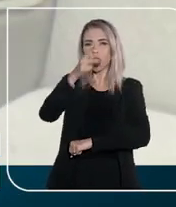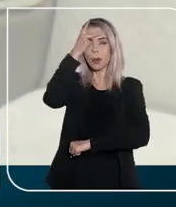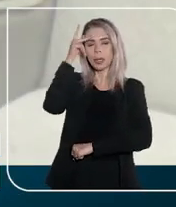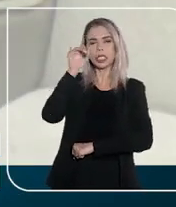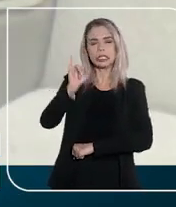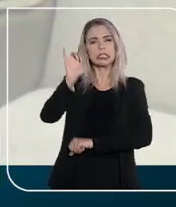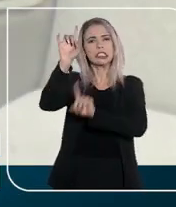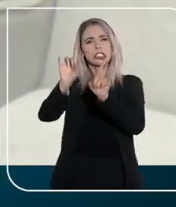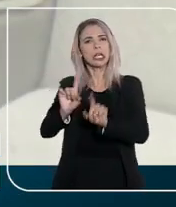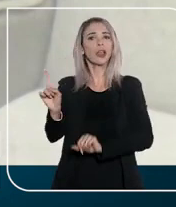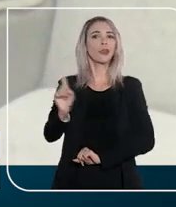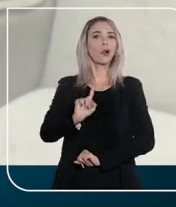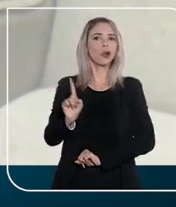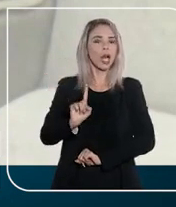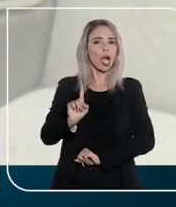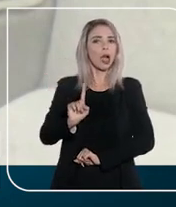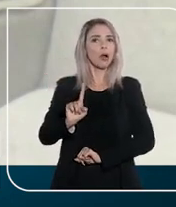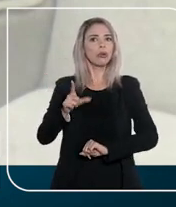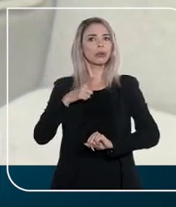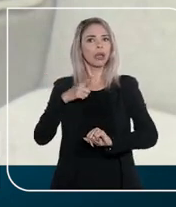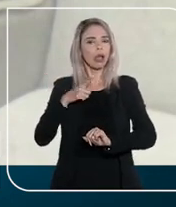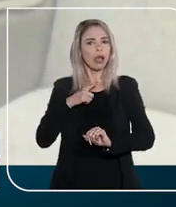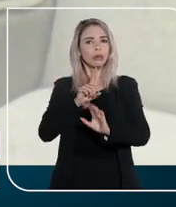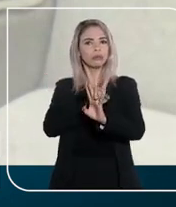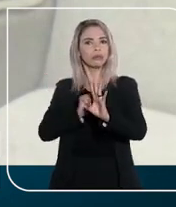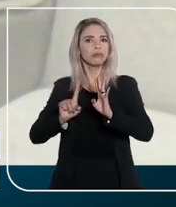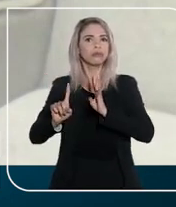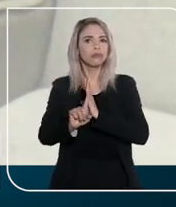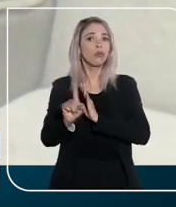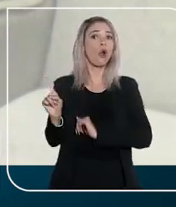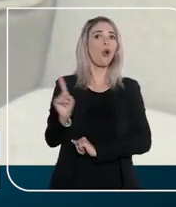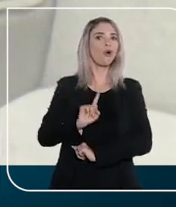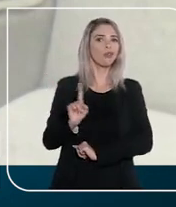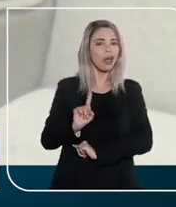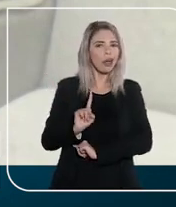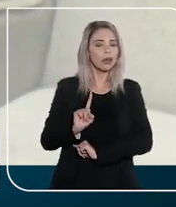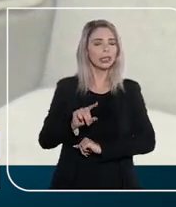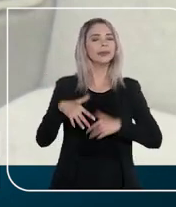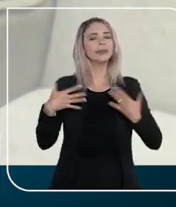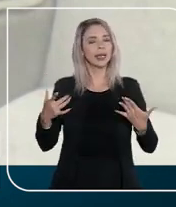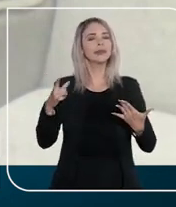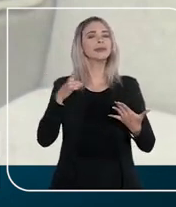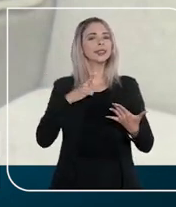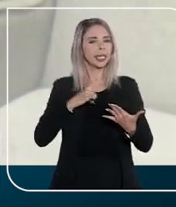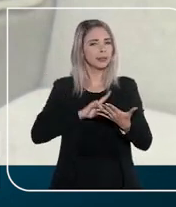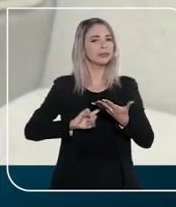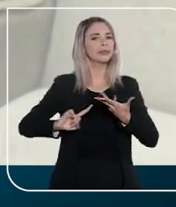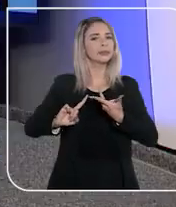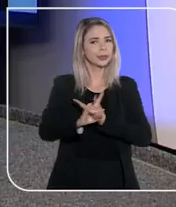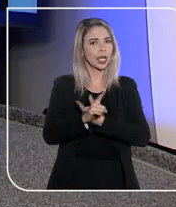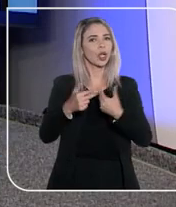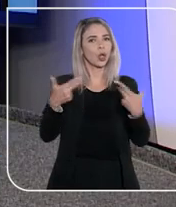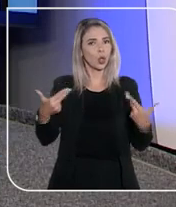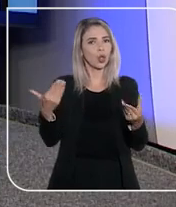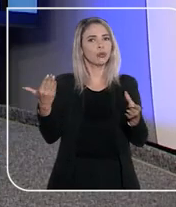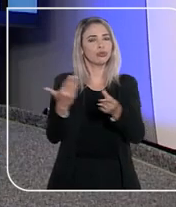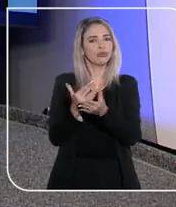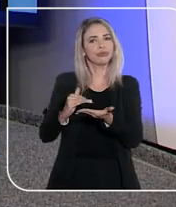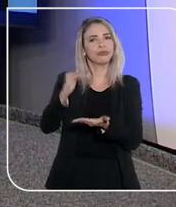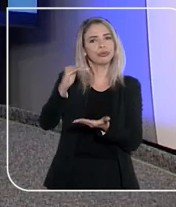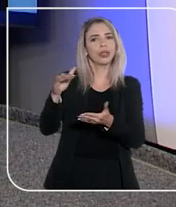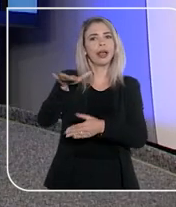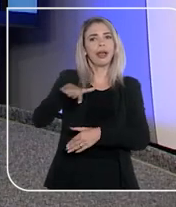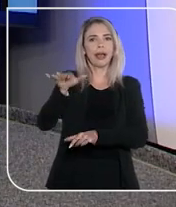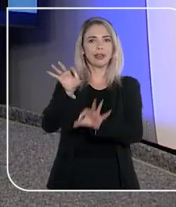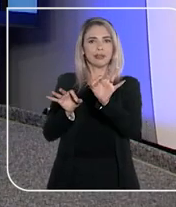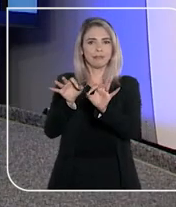têm direito ou não, preterição, né? Tudo isso acaba sendo objeto de questionamento perante o Poder Judiciário. Doutor Renan,